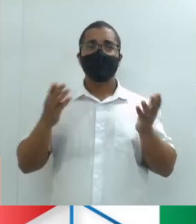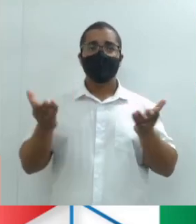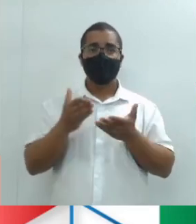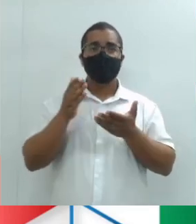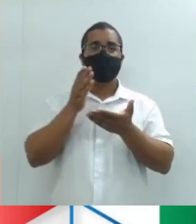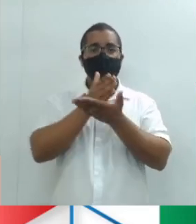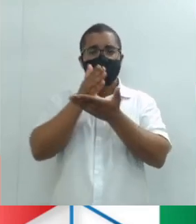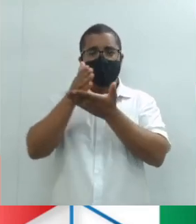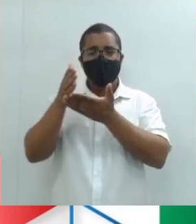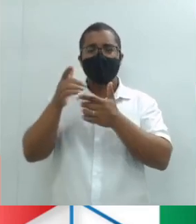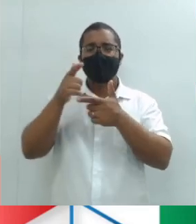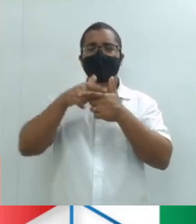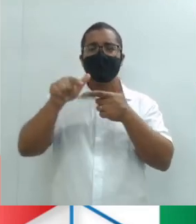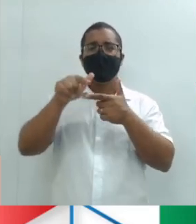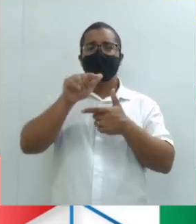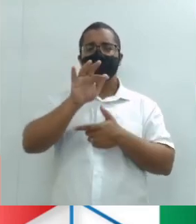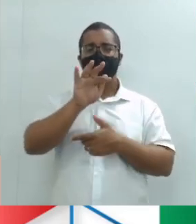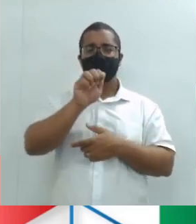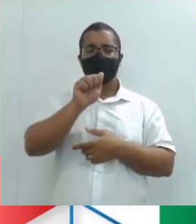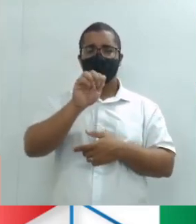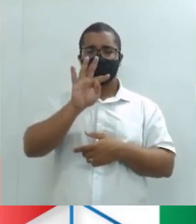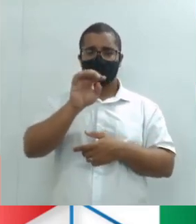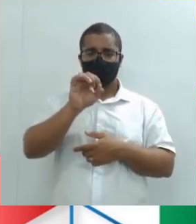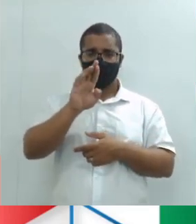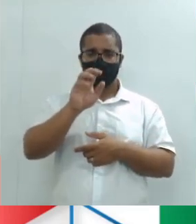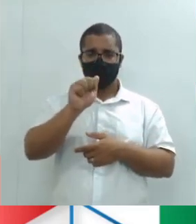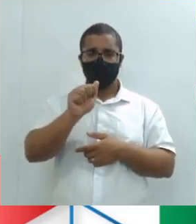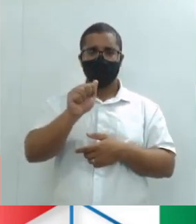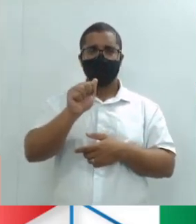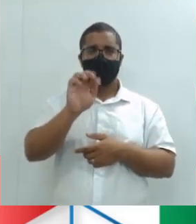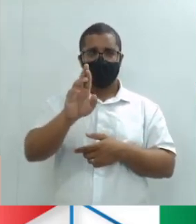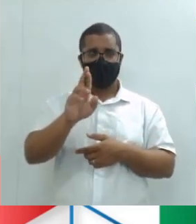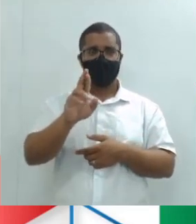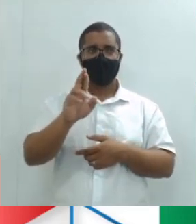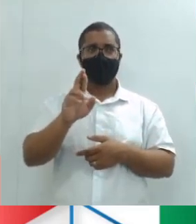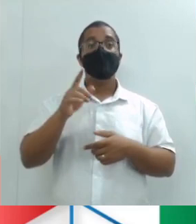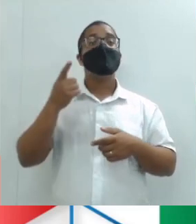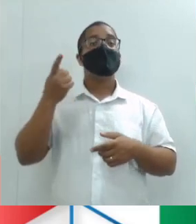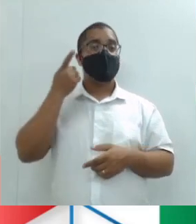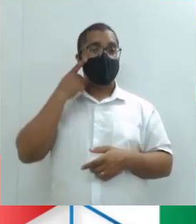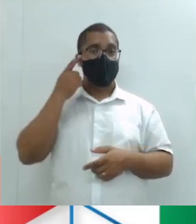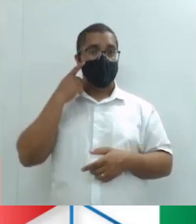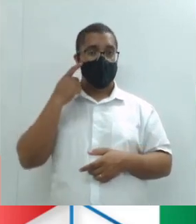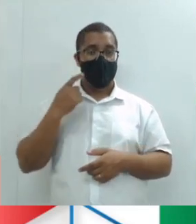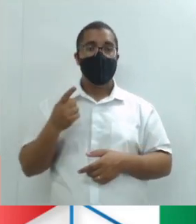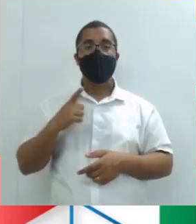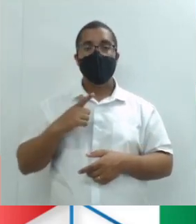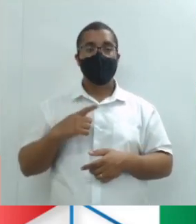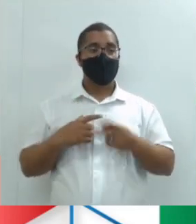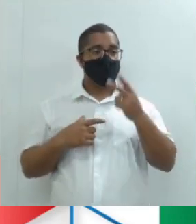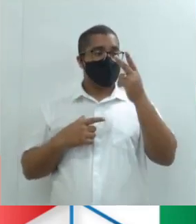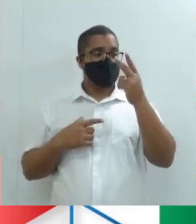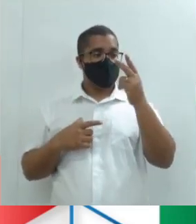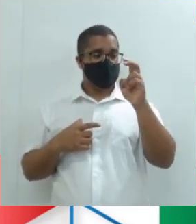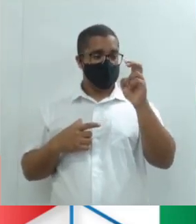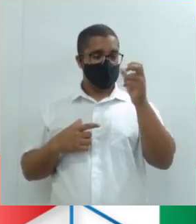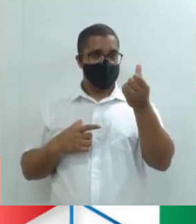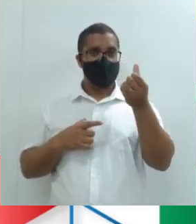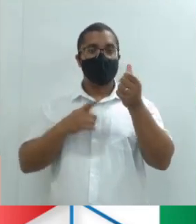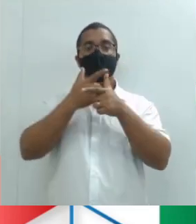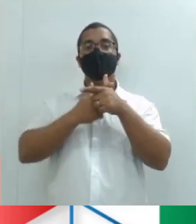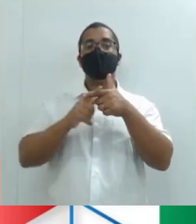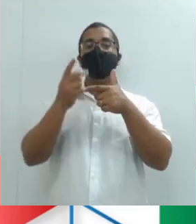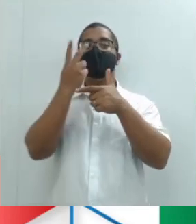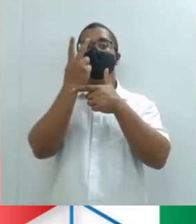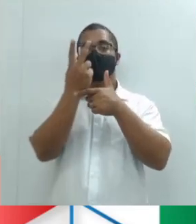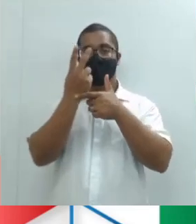fatoração. Fatorar é fatorar em números primos, tá? Bom, quando a gente consegue, né? 256 dividido por